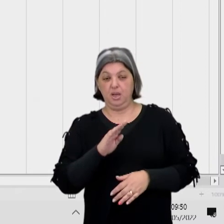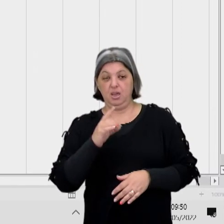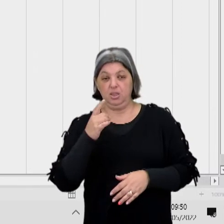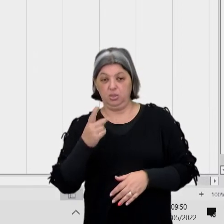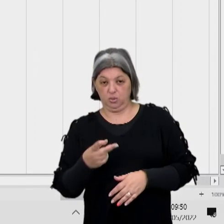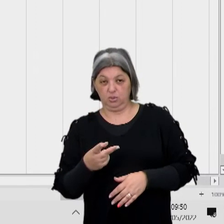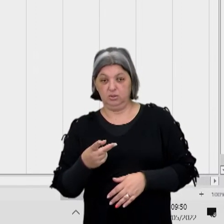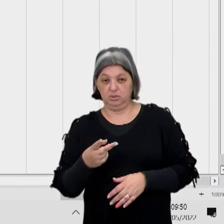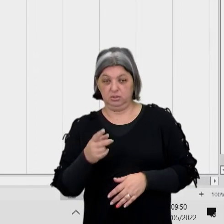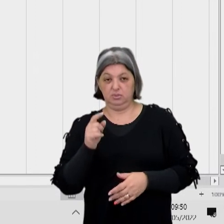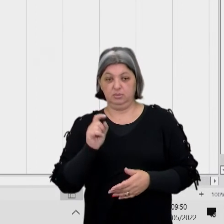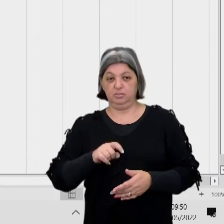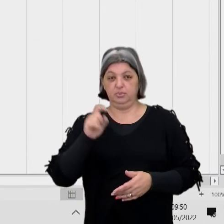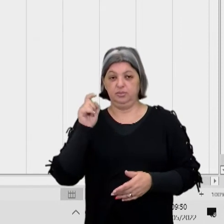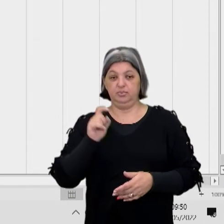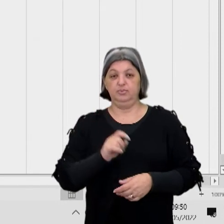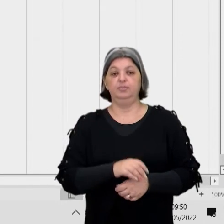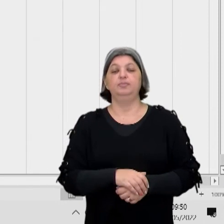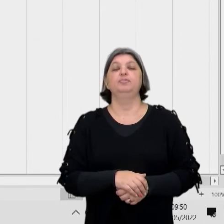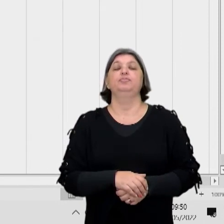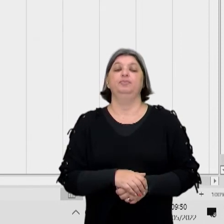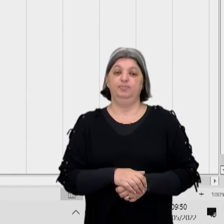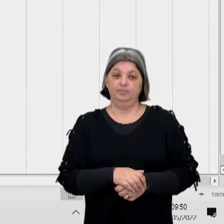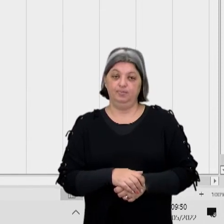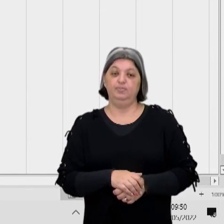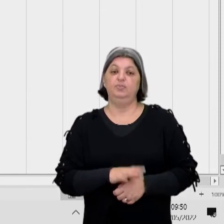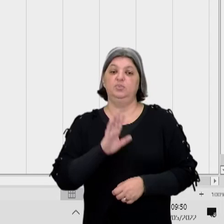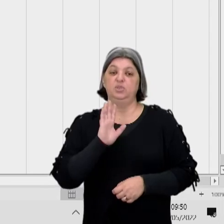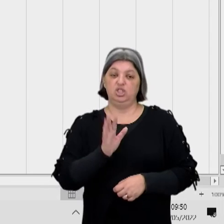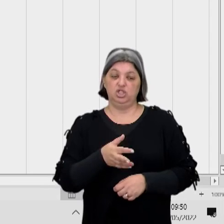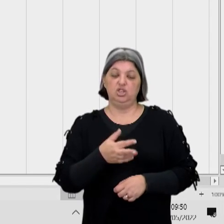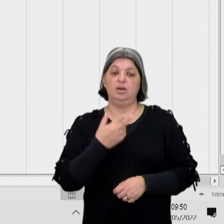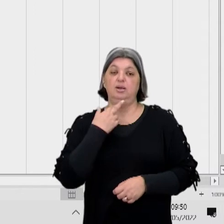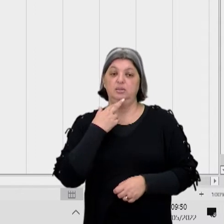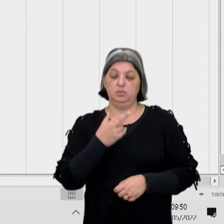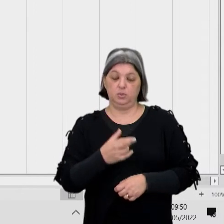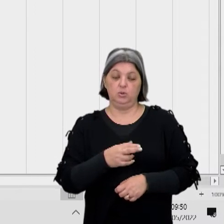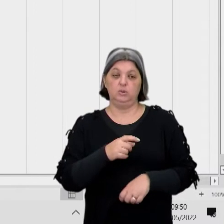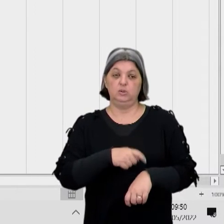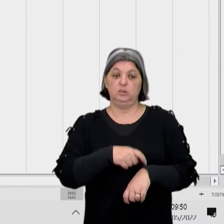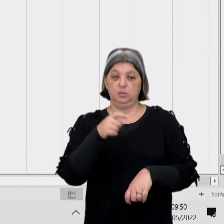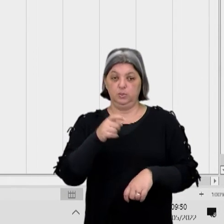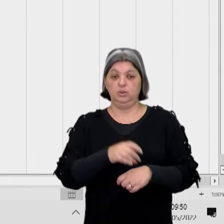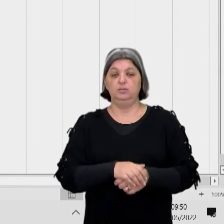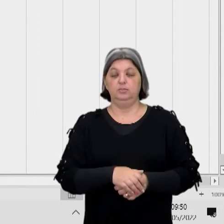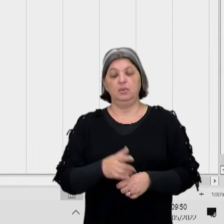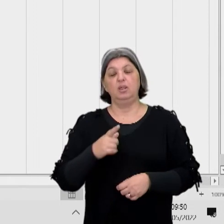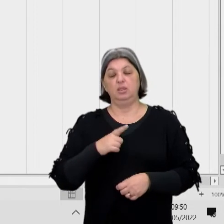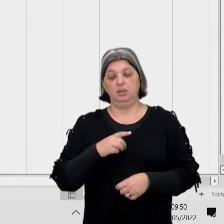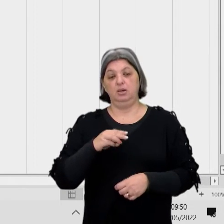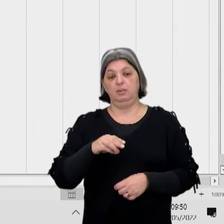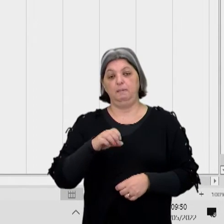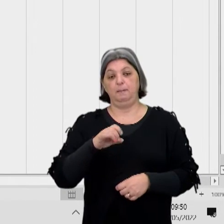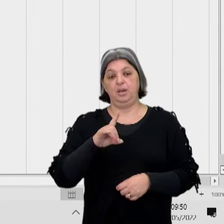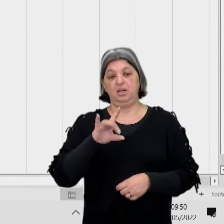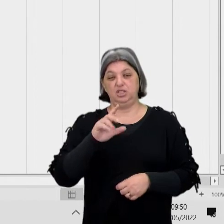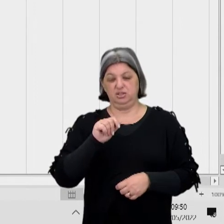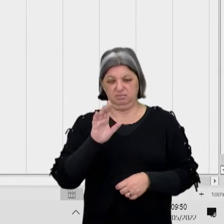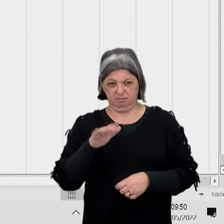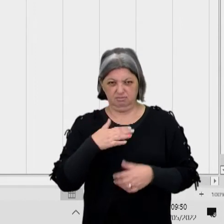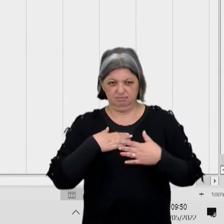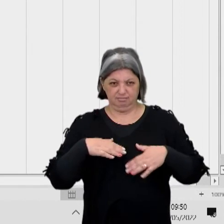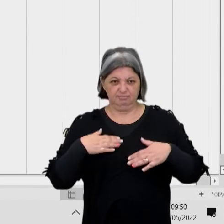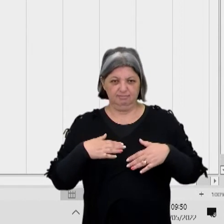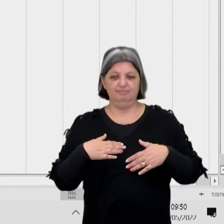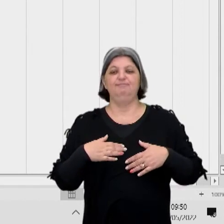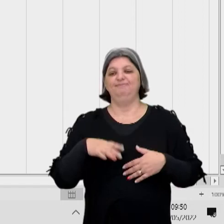Enter, aí você dá um Enter, ele já vai dar a média vai dar a média para você, tá? Tranquilo, né?